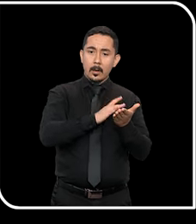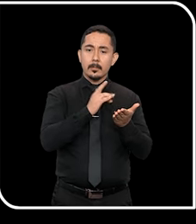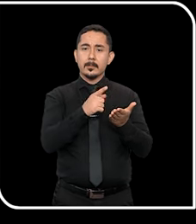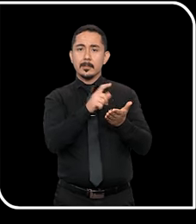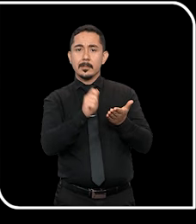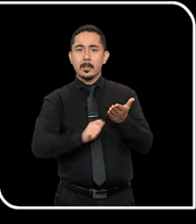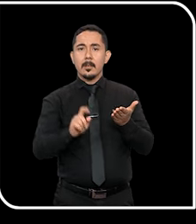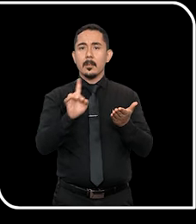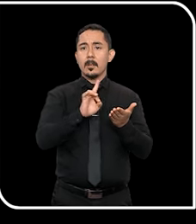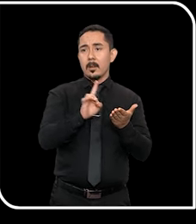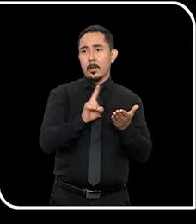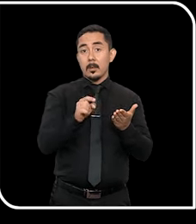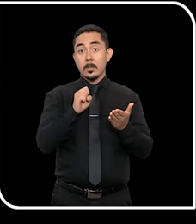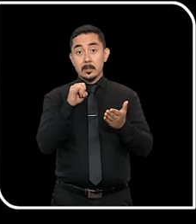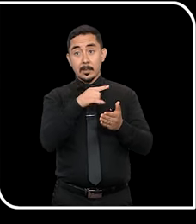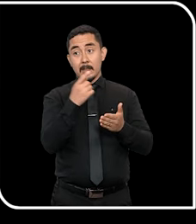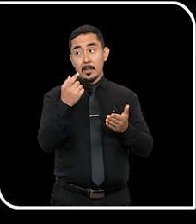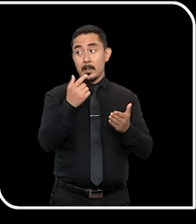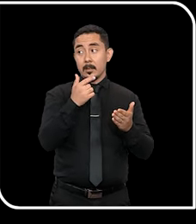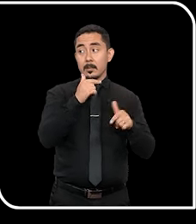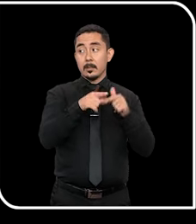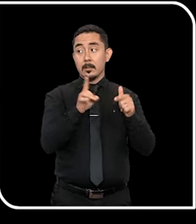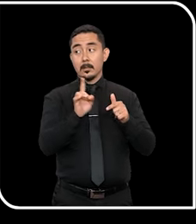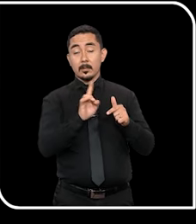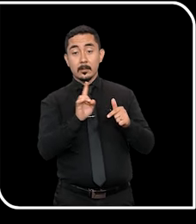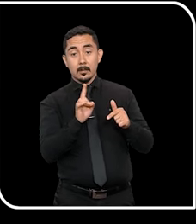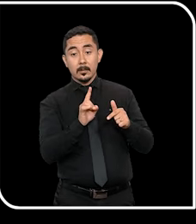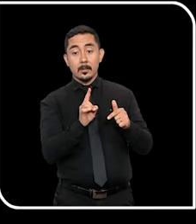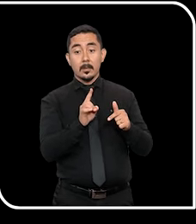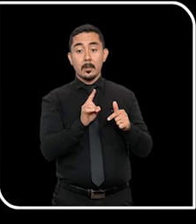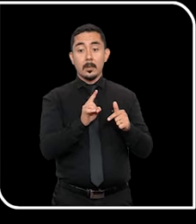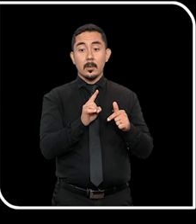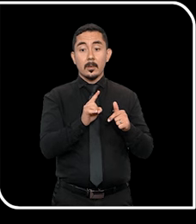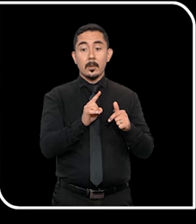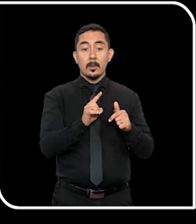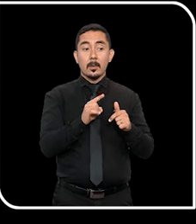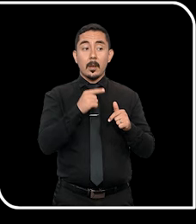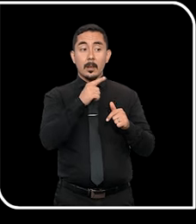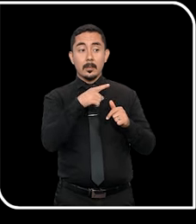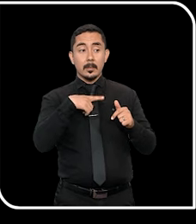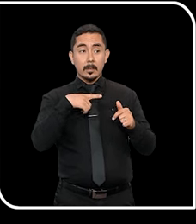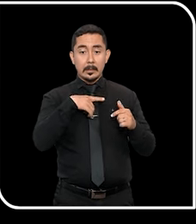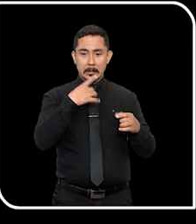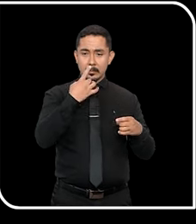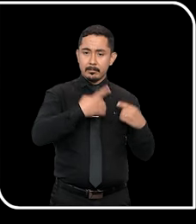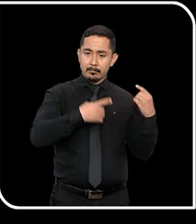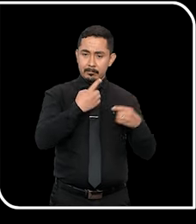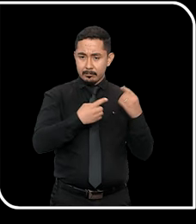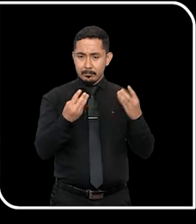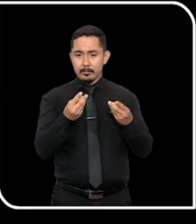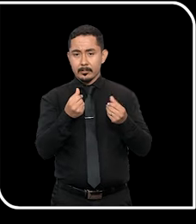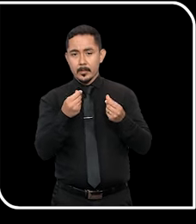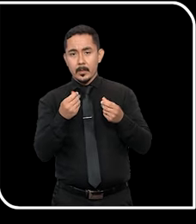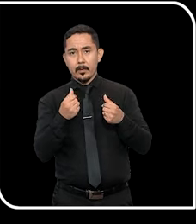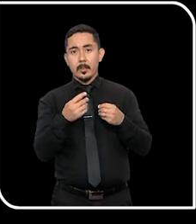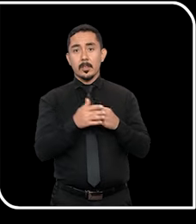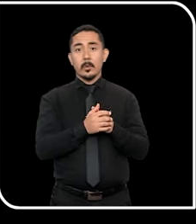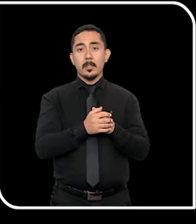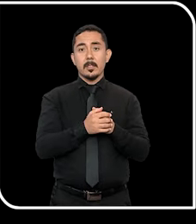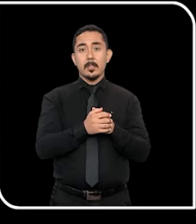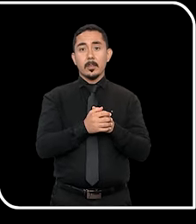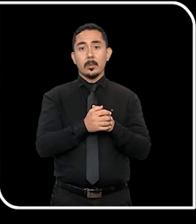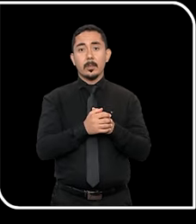escreve se ele não trabalhar escrita ele vai desenvolver outras habilidades ele vai ter uma Escuta mais apurada Talvez um